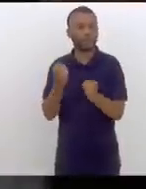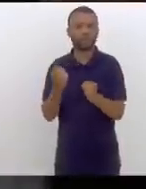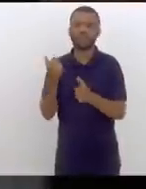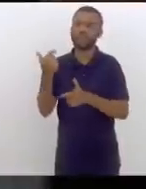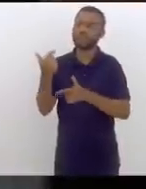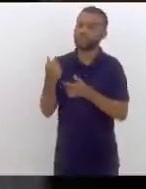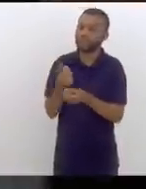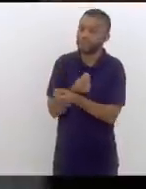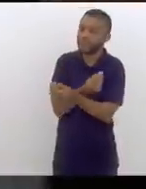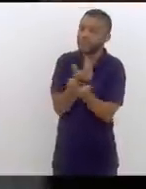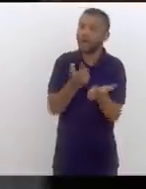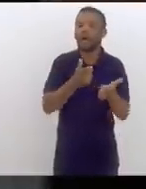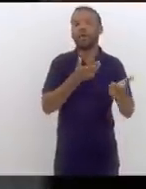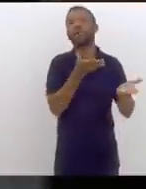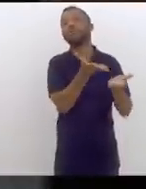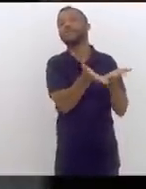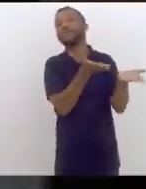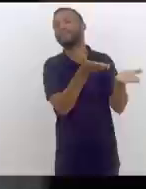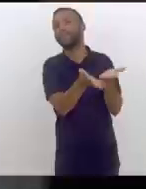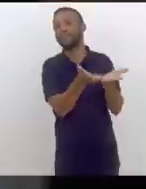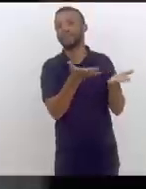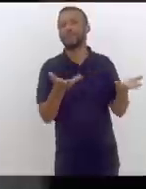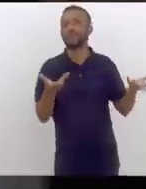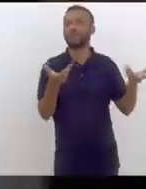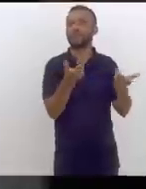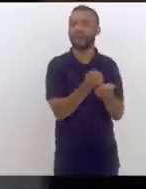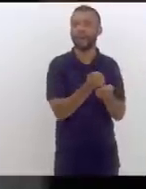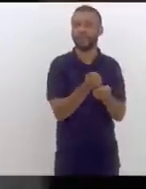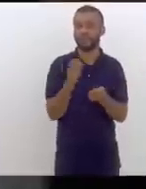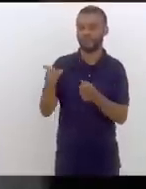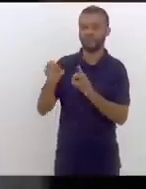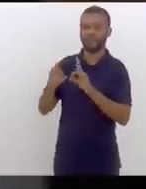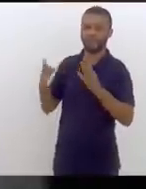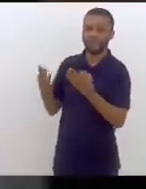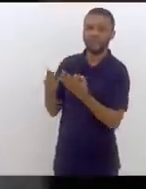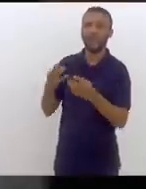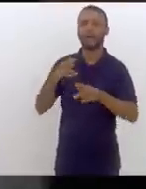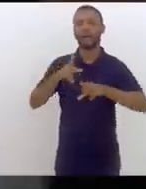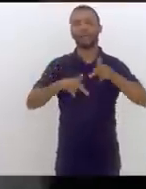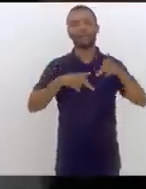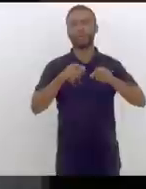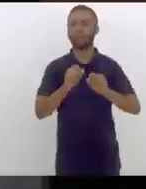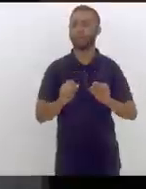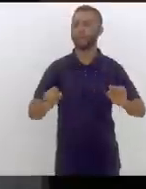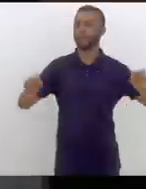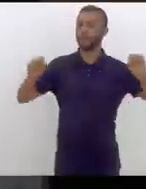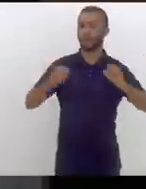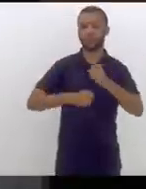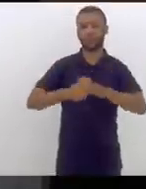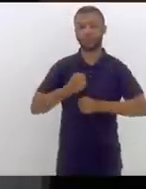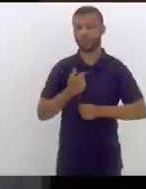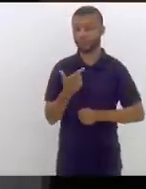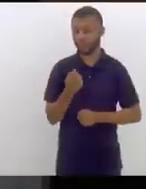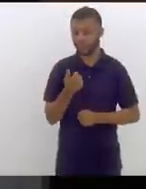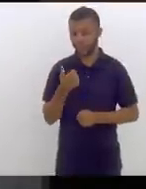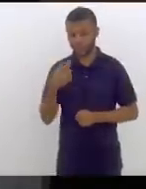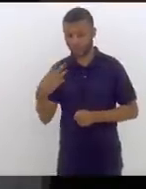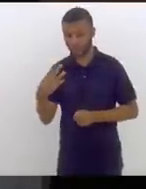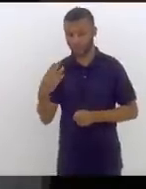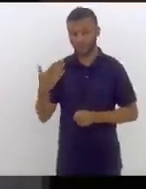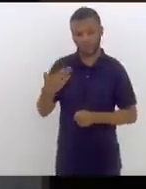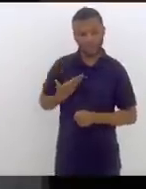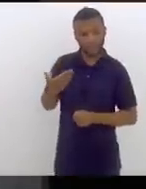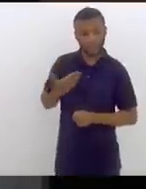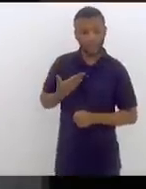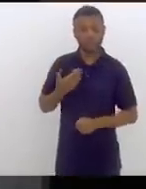serviço de qualidade para nossa família e pela população em 2014 meu irmão de farda de luta